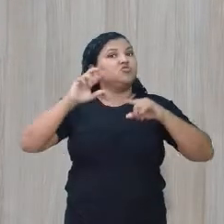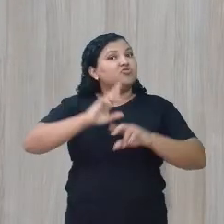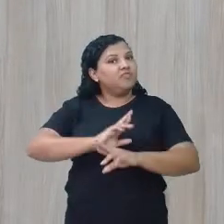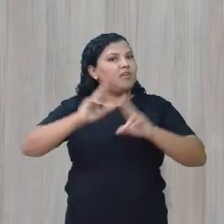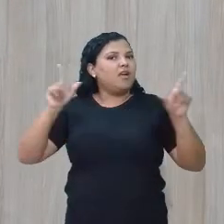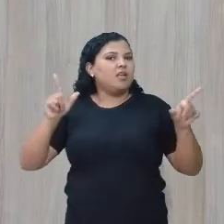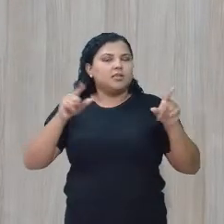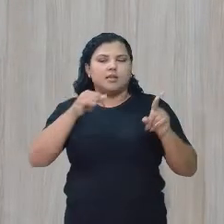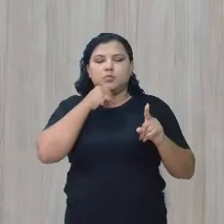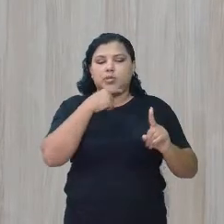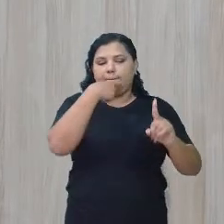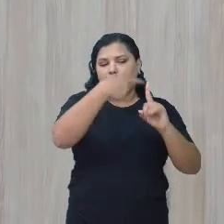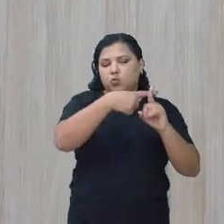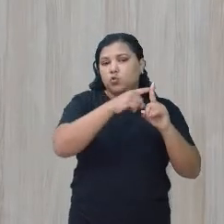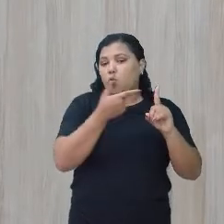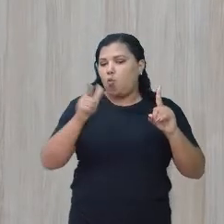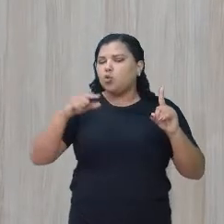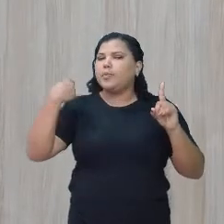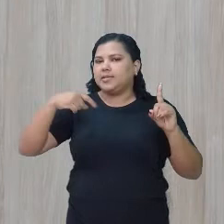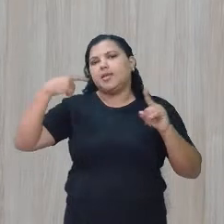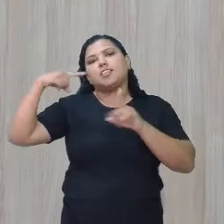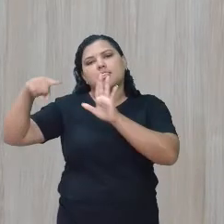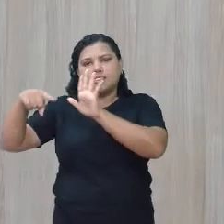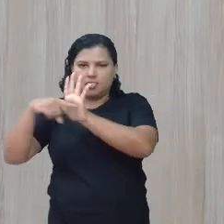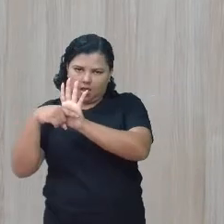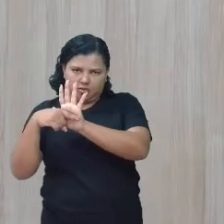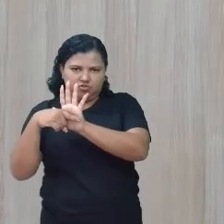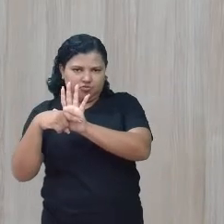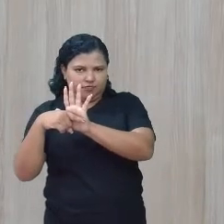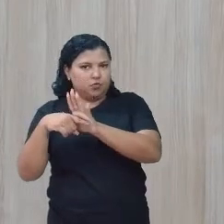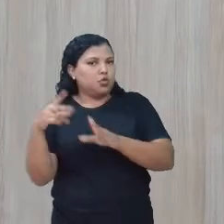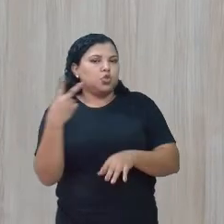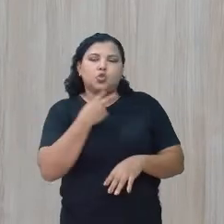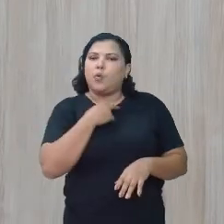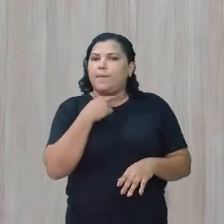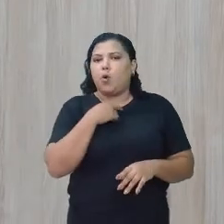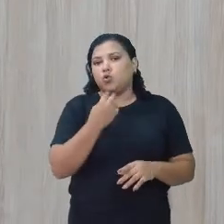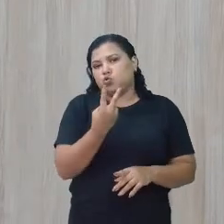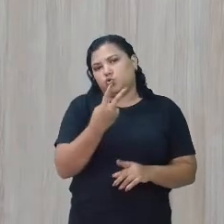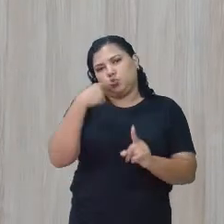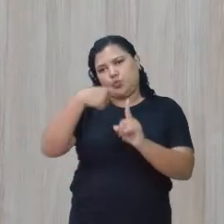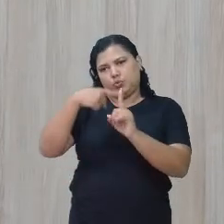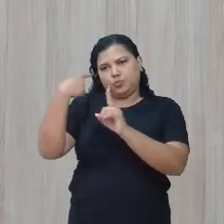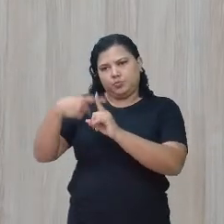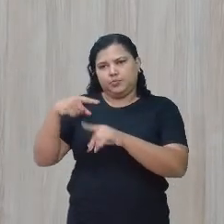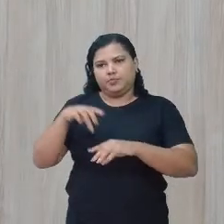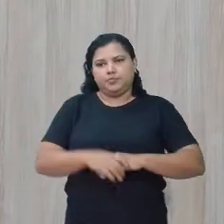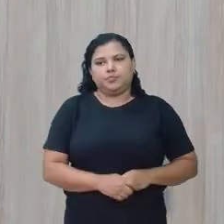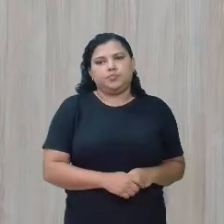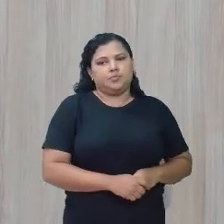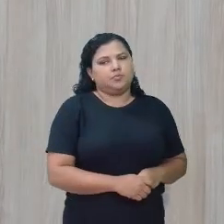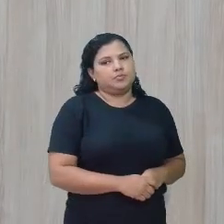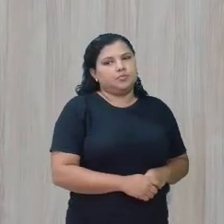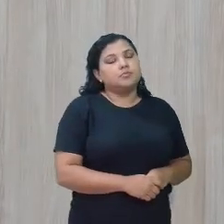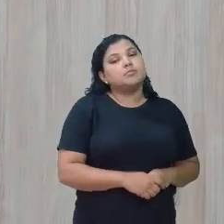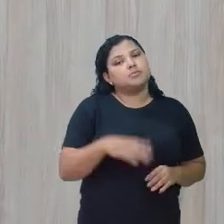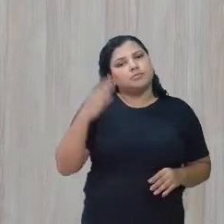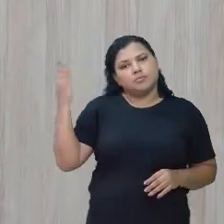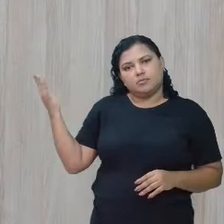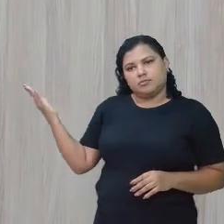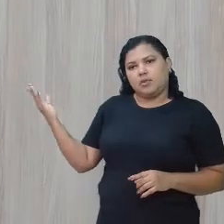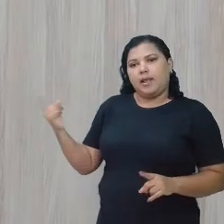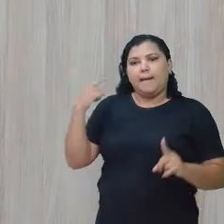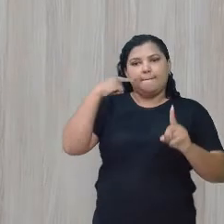um sinal positivo, o outro sinal vai ser o quê? Negativo. Então tá aqui outro exemplo. Mais 2w, quem